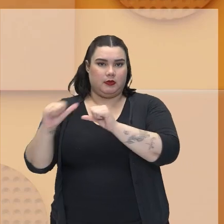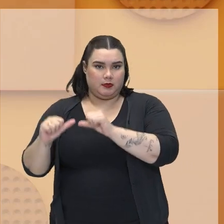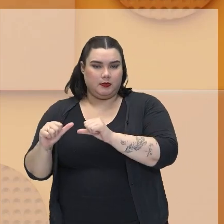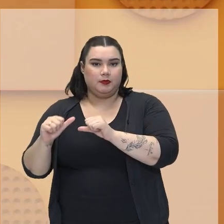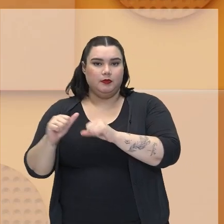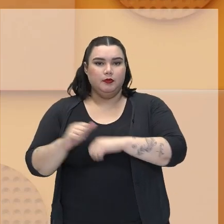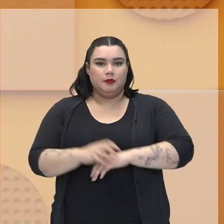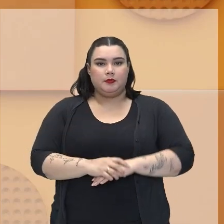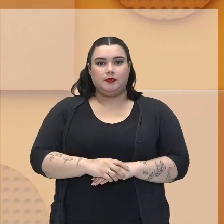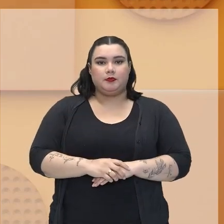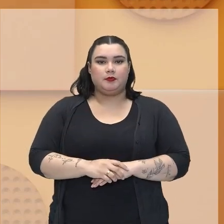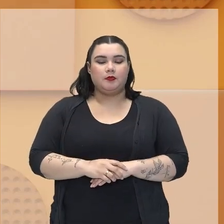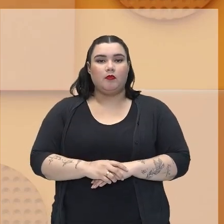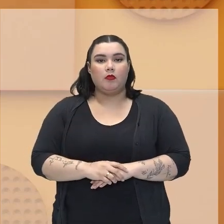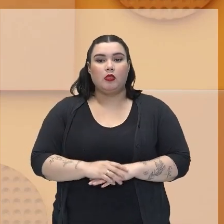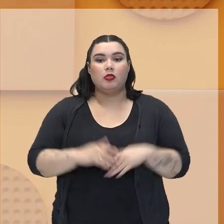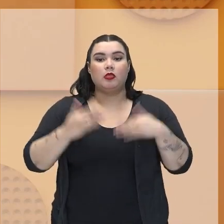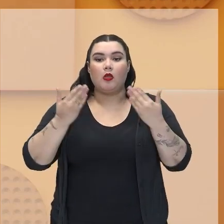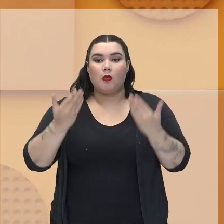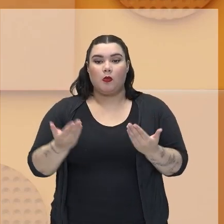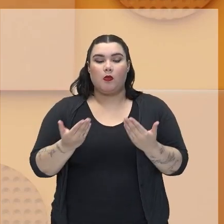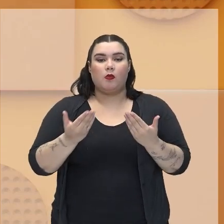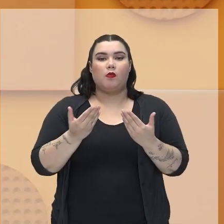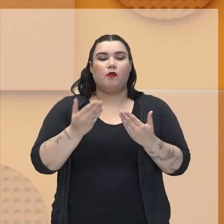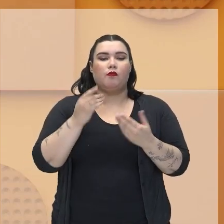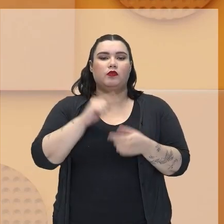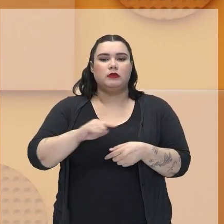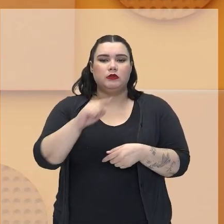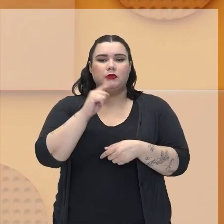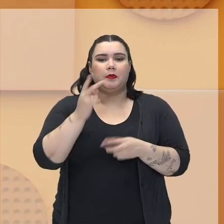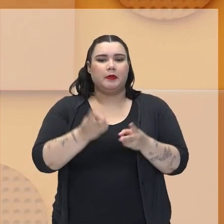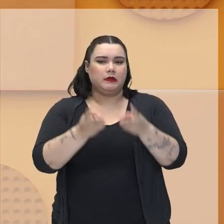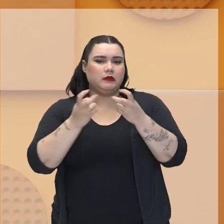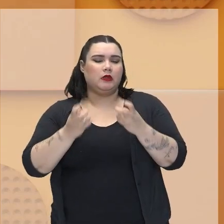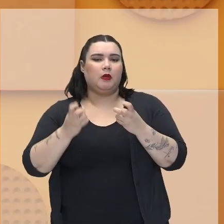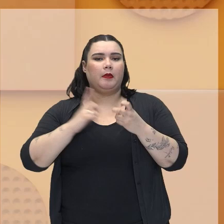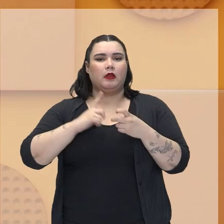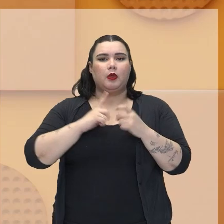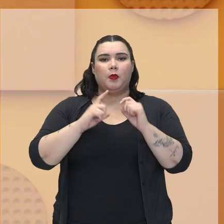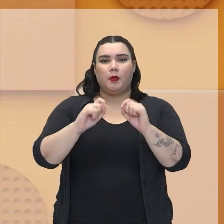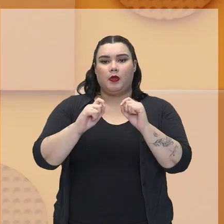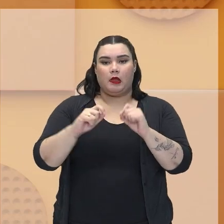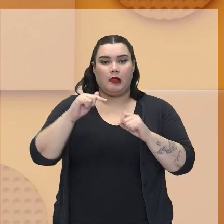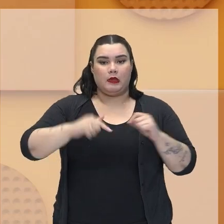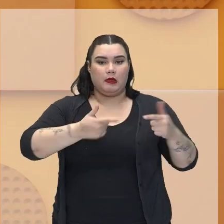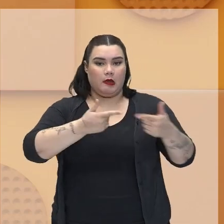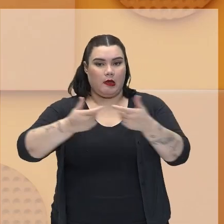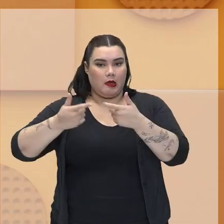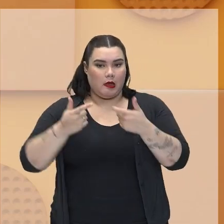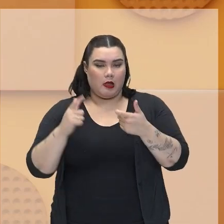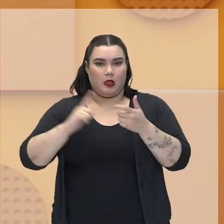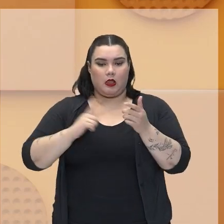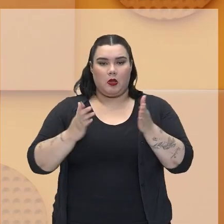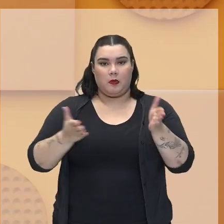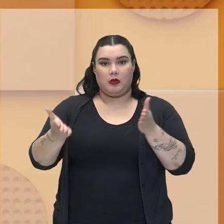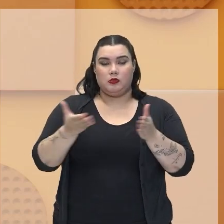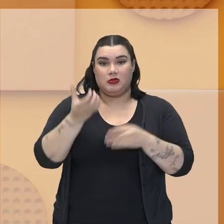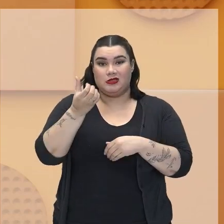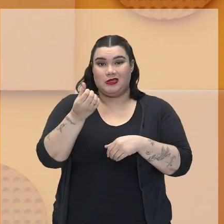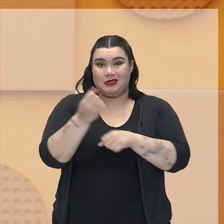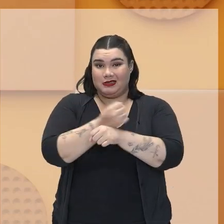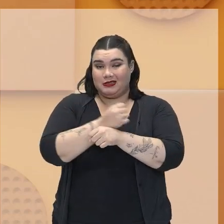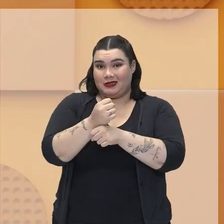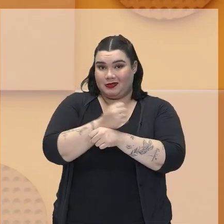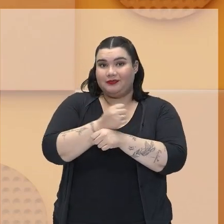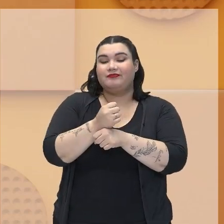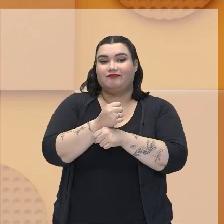Exército. Gente, quando a guerra, que vocês devem ter imaginado, não foi algo curto, durou 6 anos, quanto